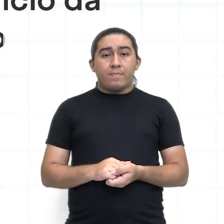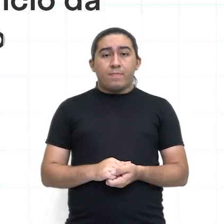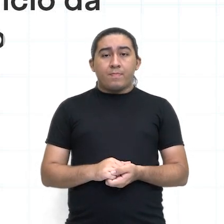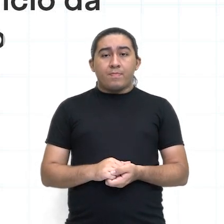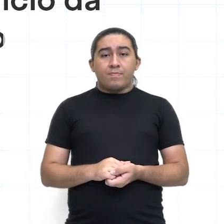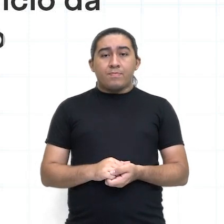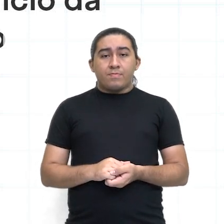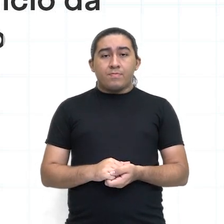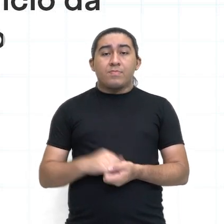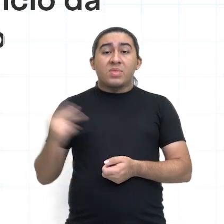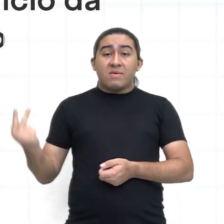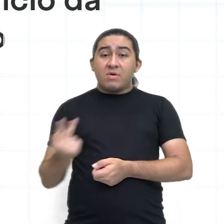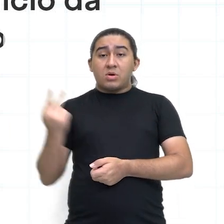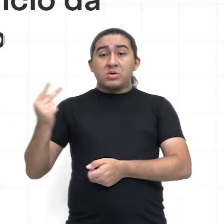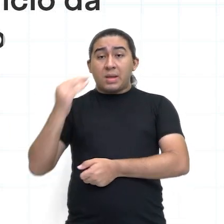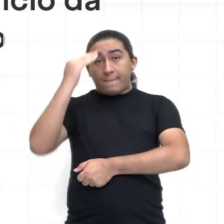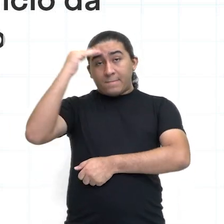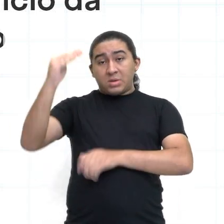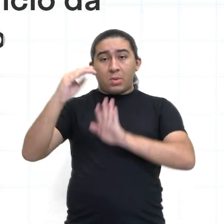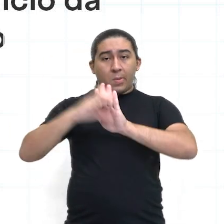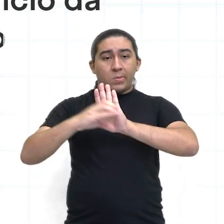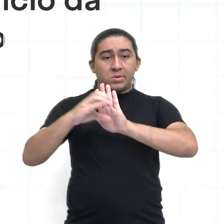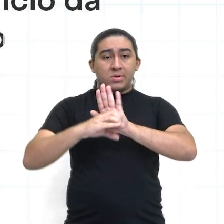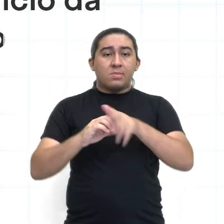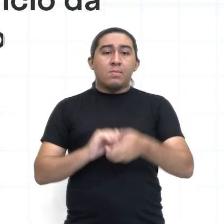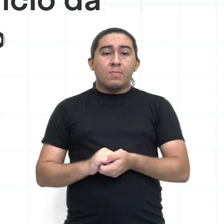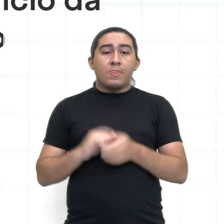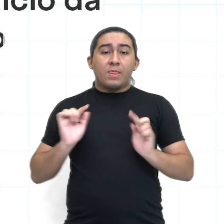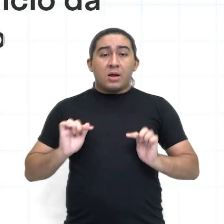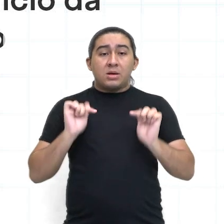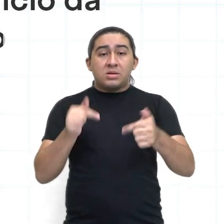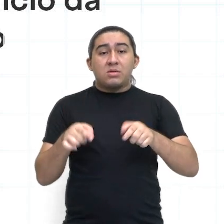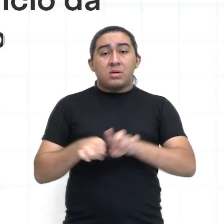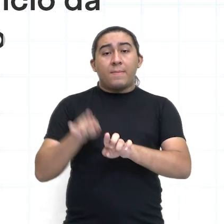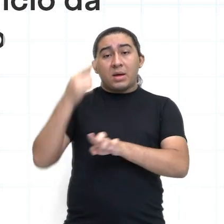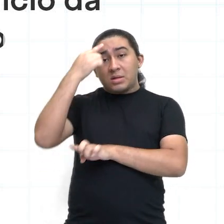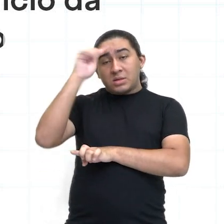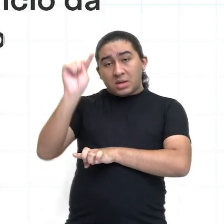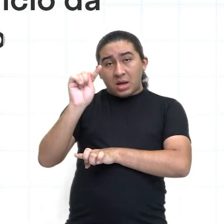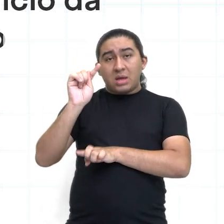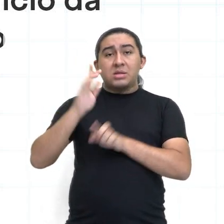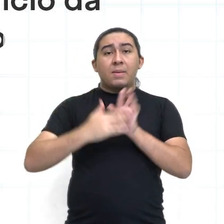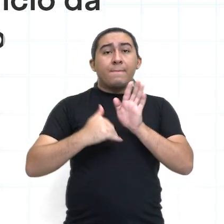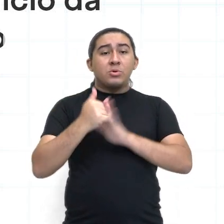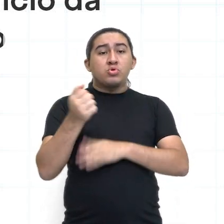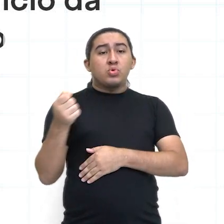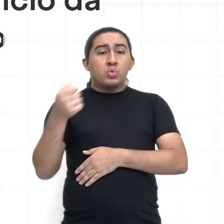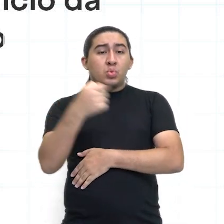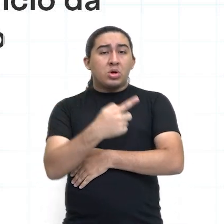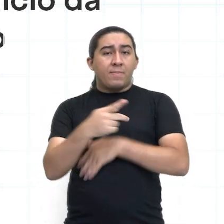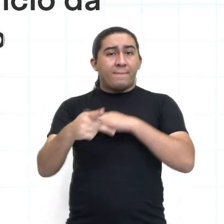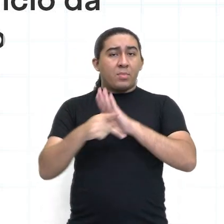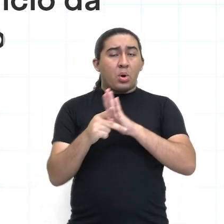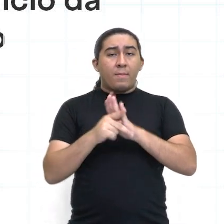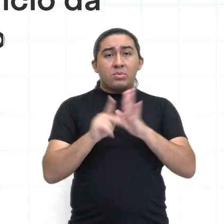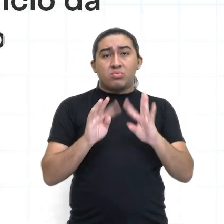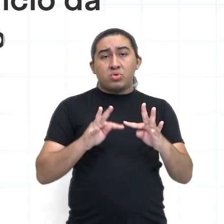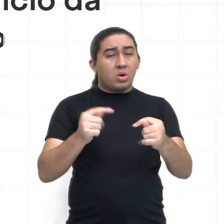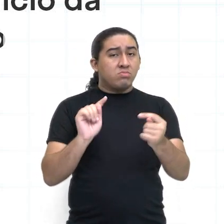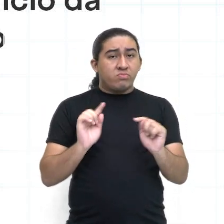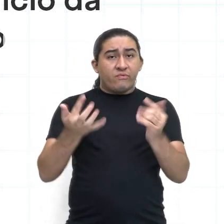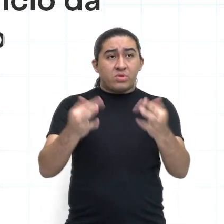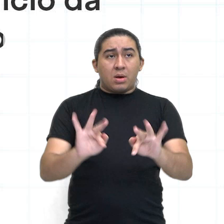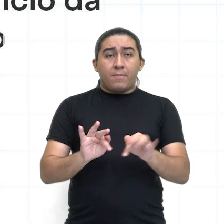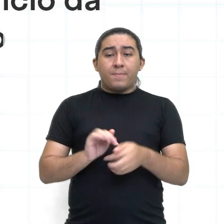ela valoriza mais o conceito, a atitude e a ideia da obra do que necessariamente o objeto final.